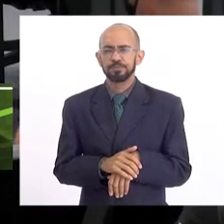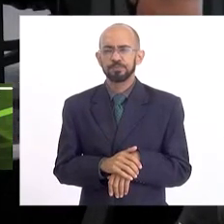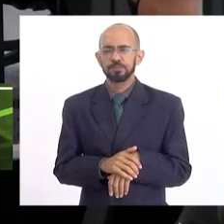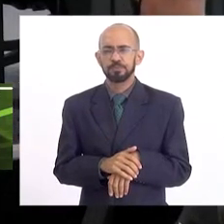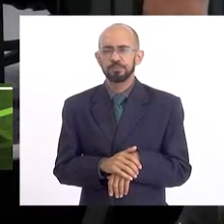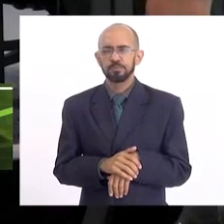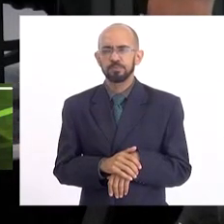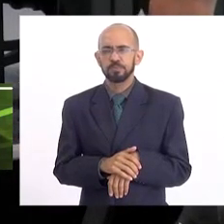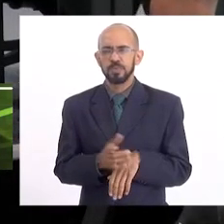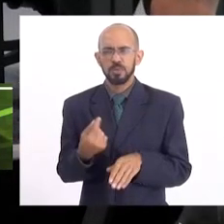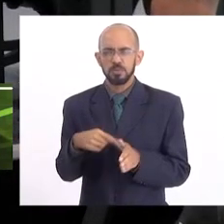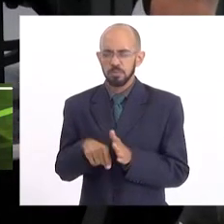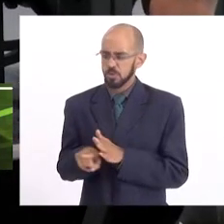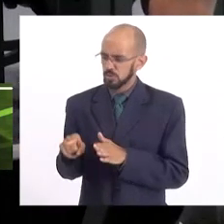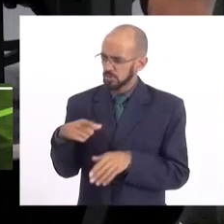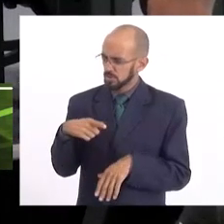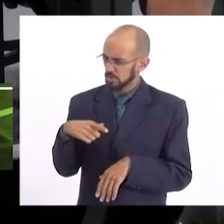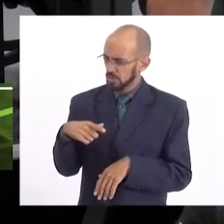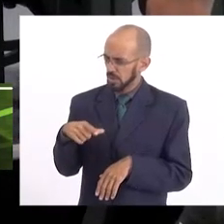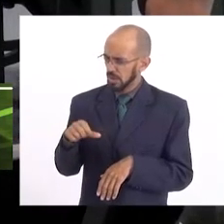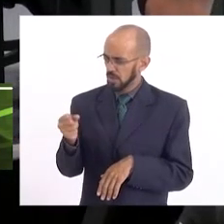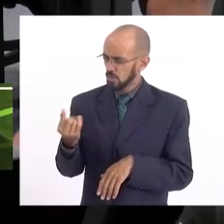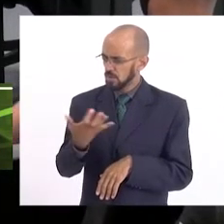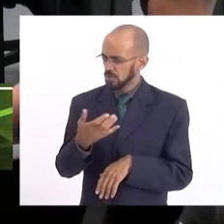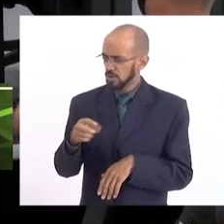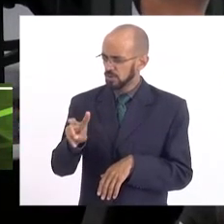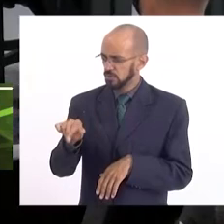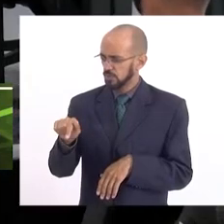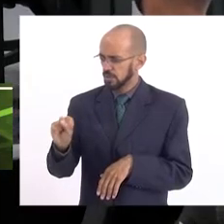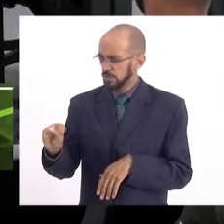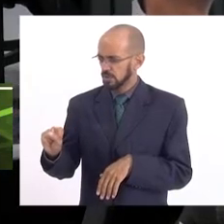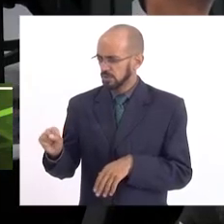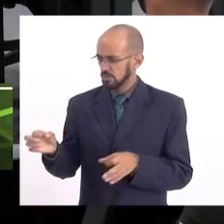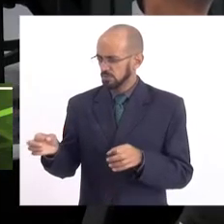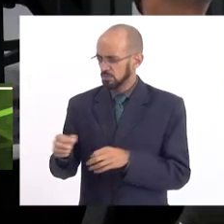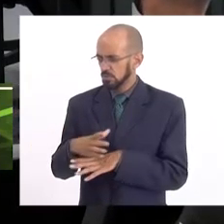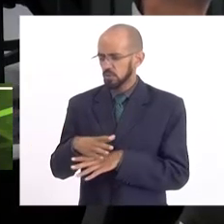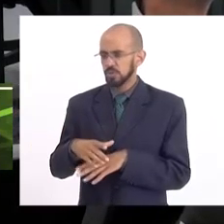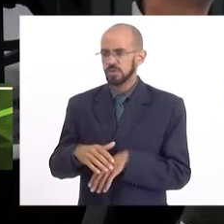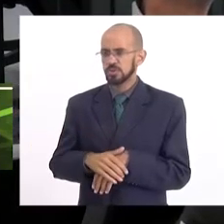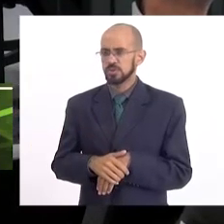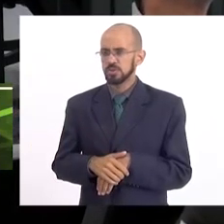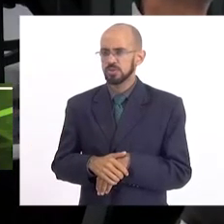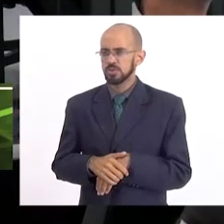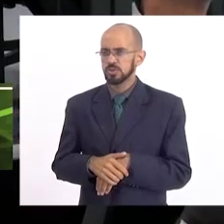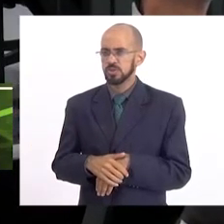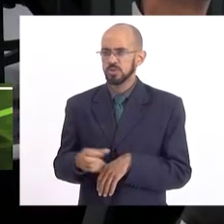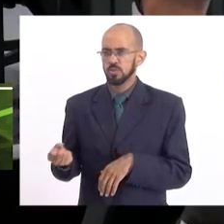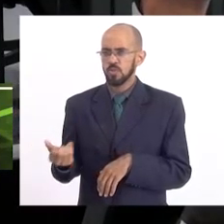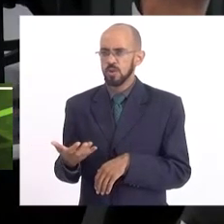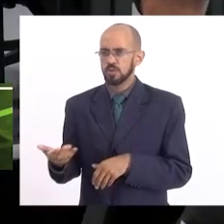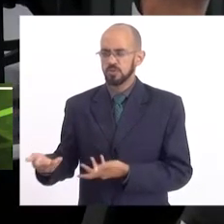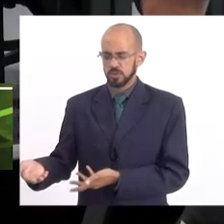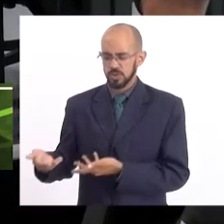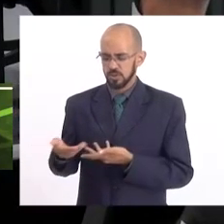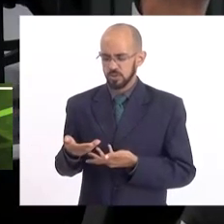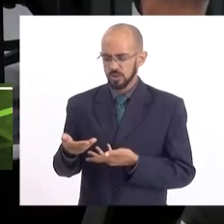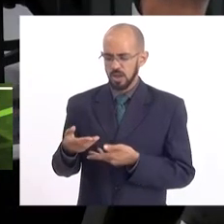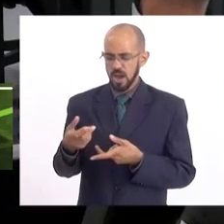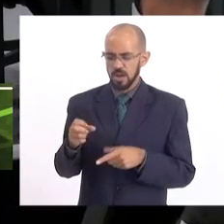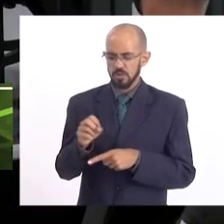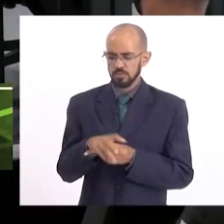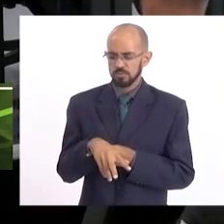Existe quantitativo de vagas que... A perspectiva já pronta de quantos serão convocados, aproximadamente?